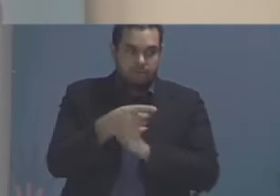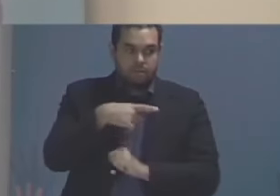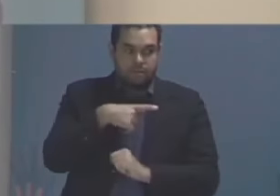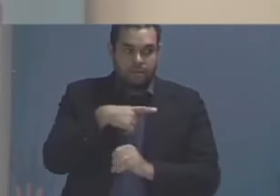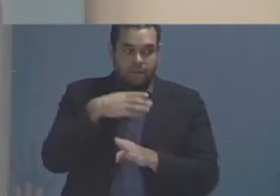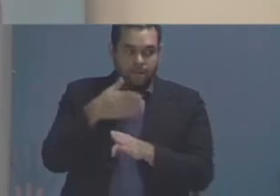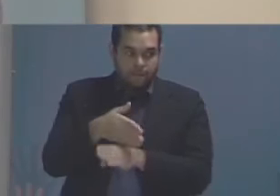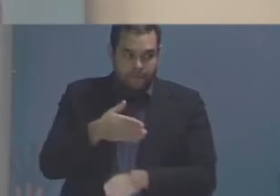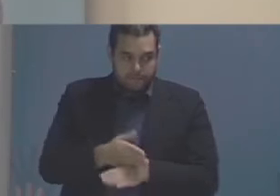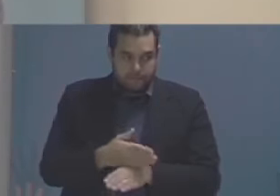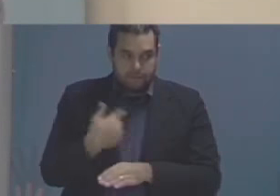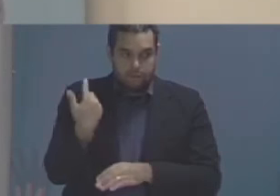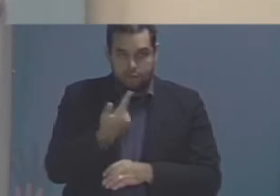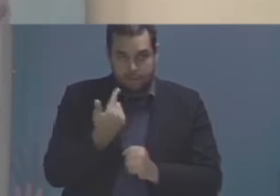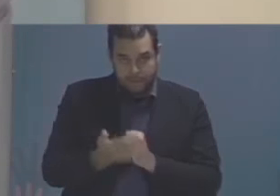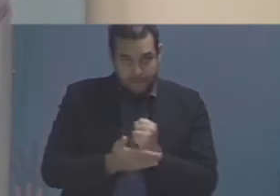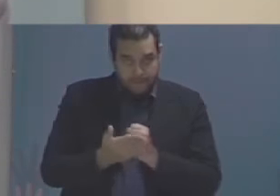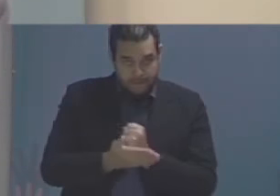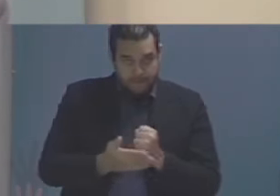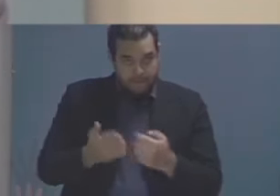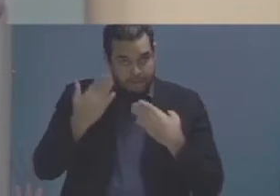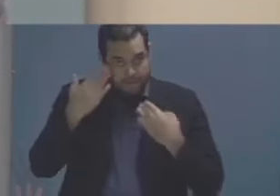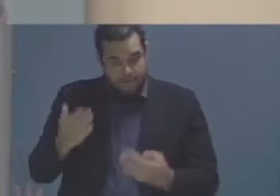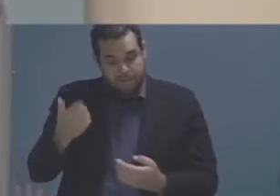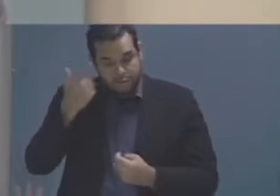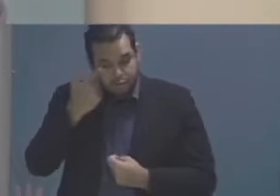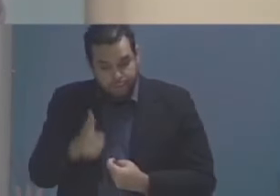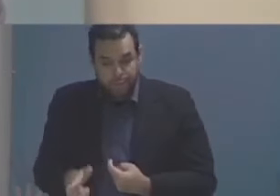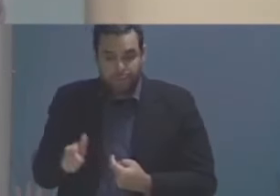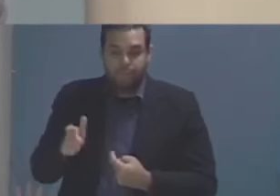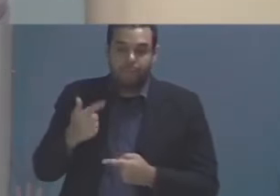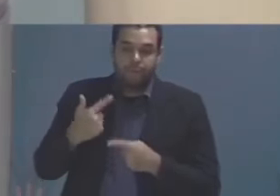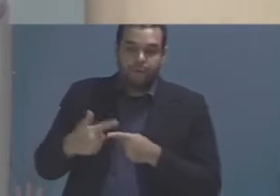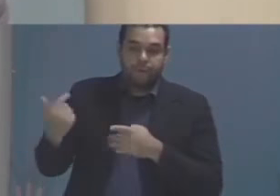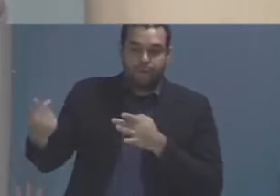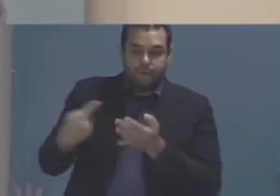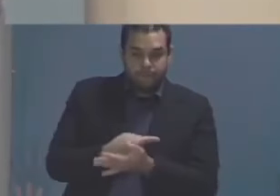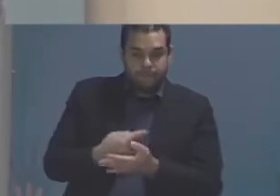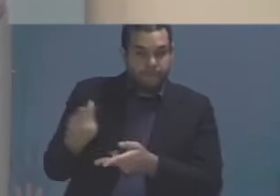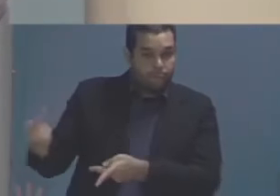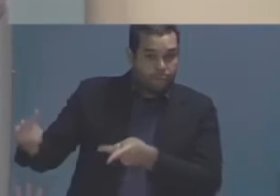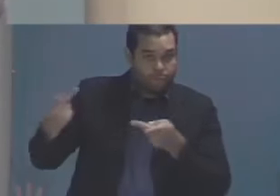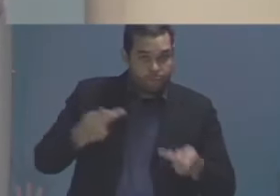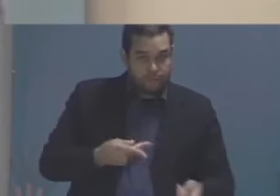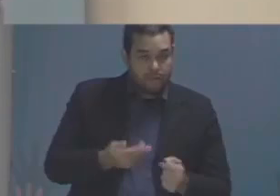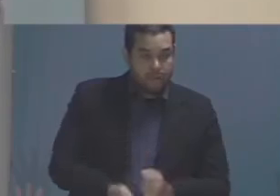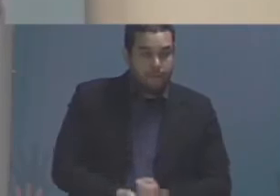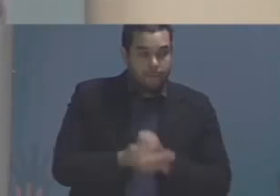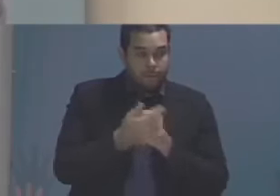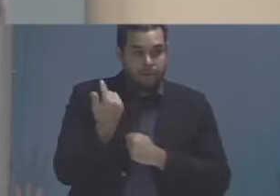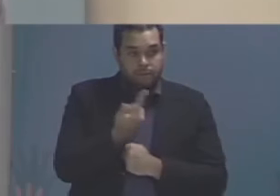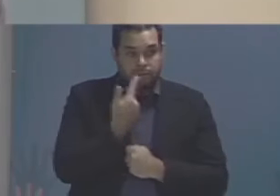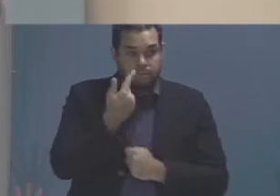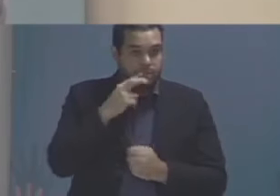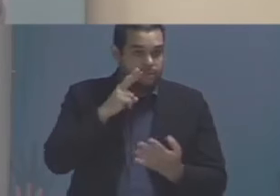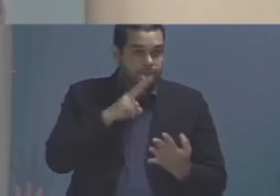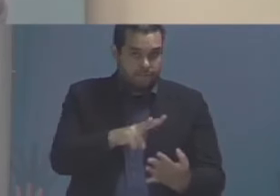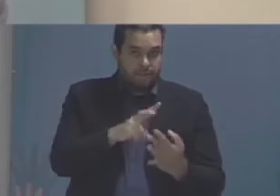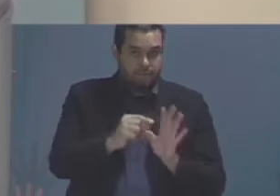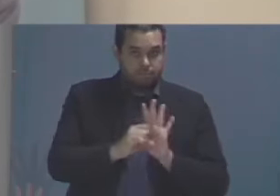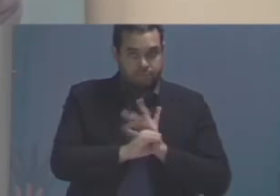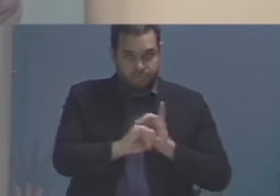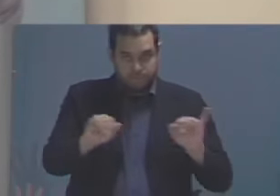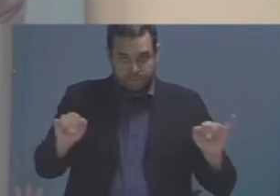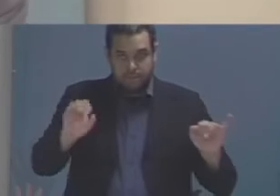faz parte do nosso pilar básico. Agradeço novamente a pergunta e convido vocês para olhar os nossos cartazes, as nossas publicidades,